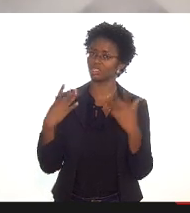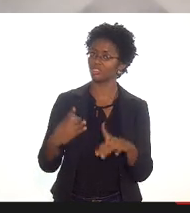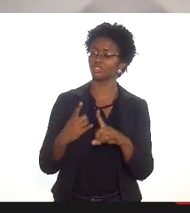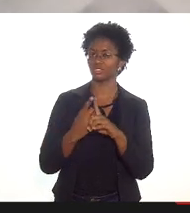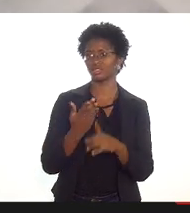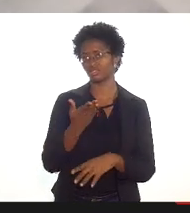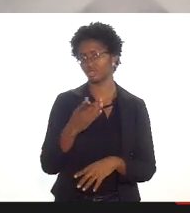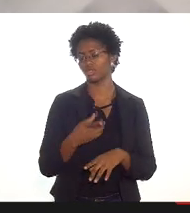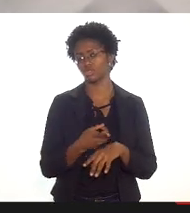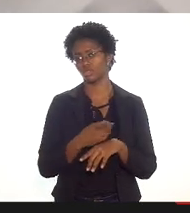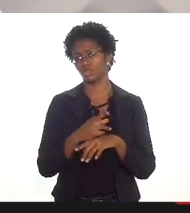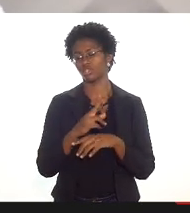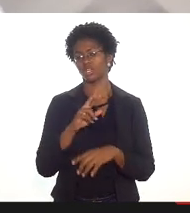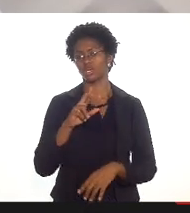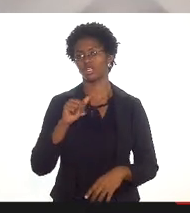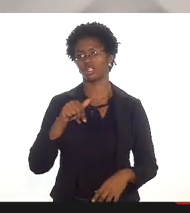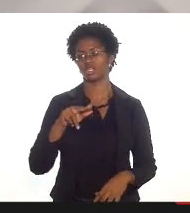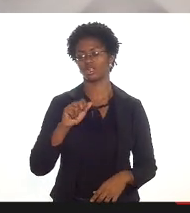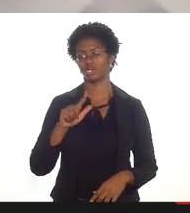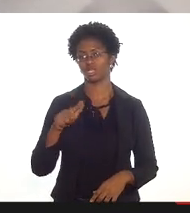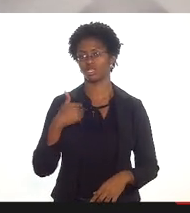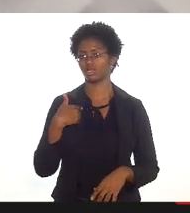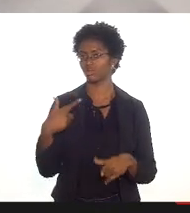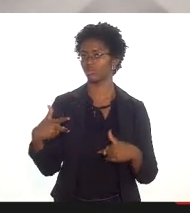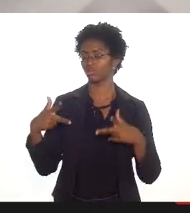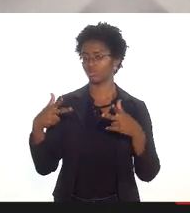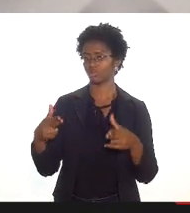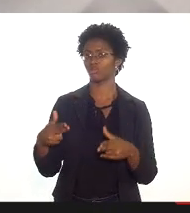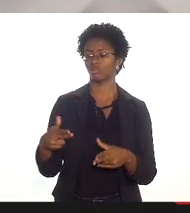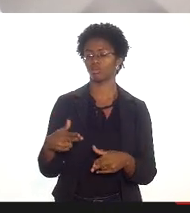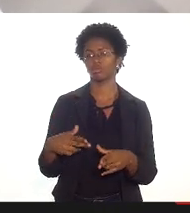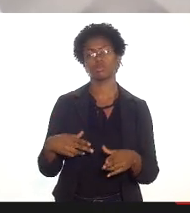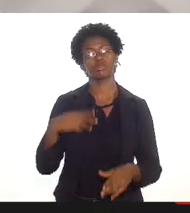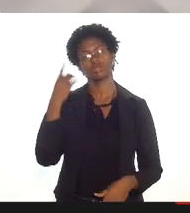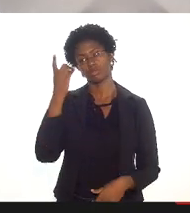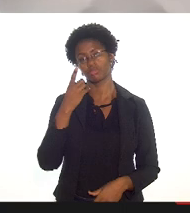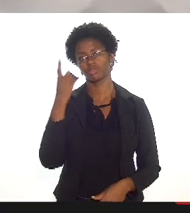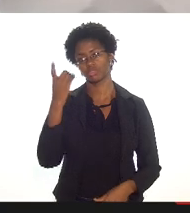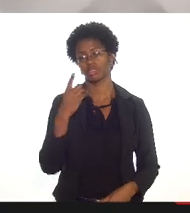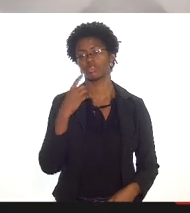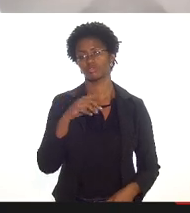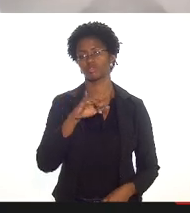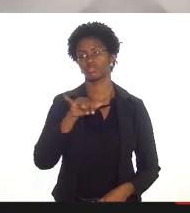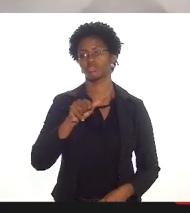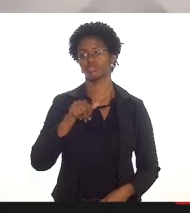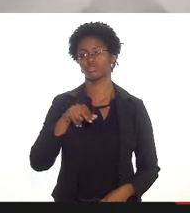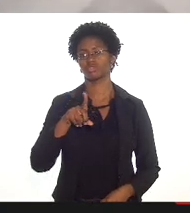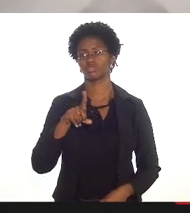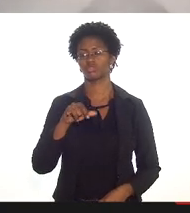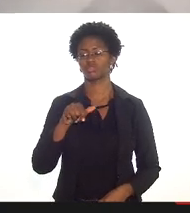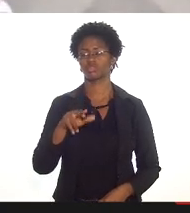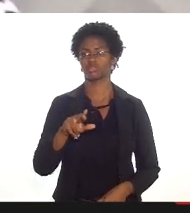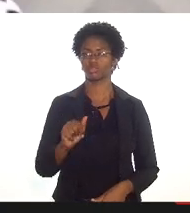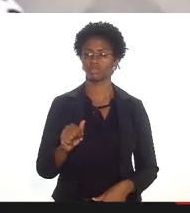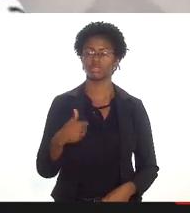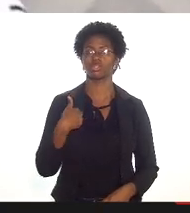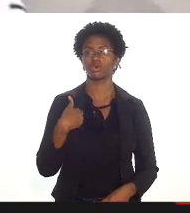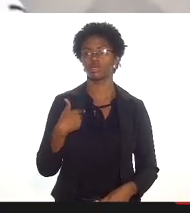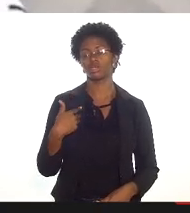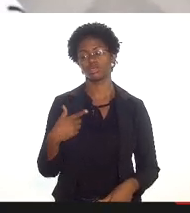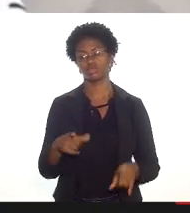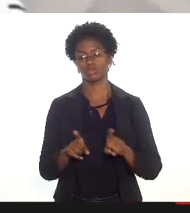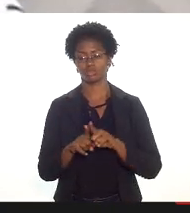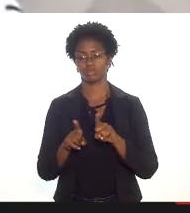minha pergunta vai no mesmo tom da deputada enfermeira Rejane, perdão, da deputada Jandira Figali, fazendo